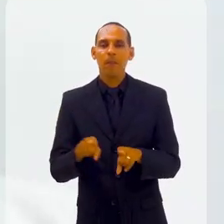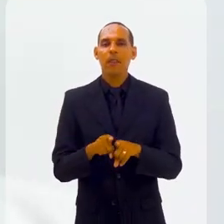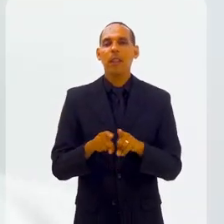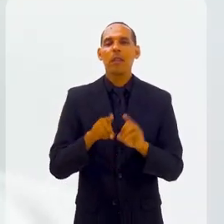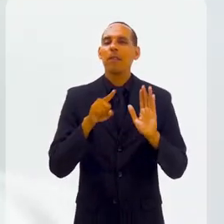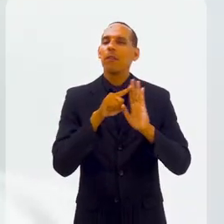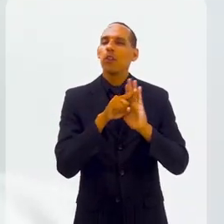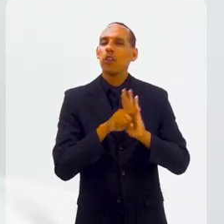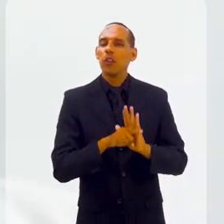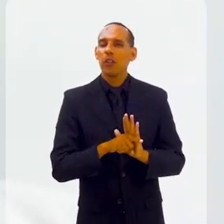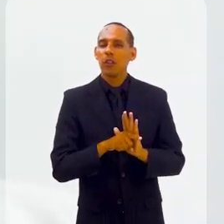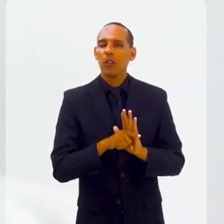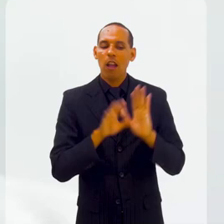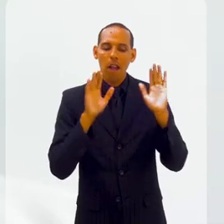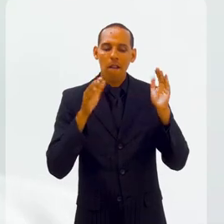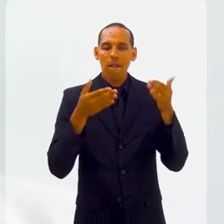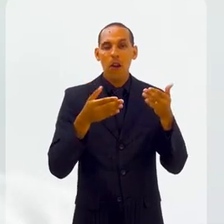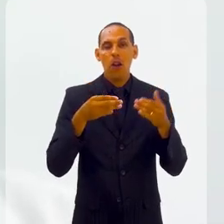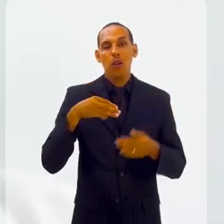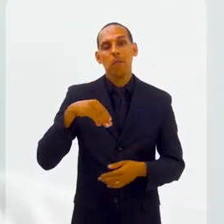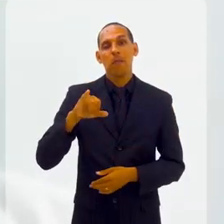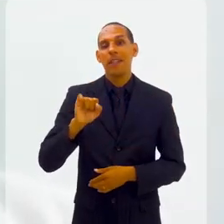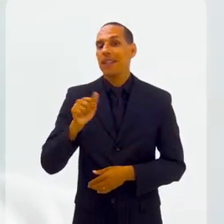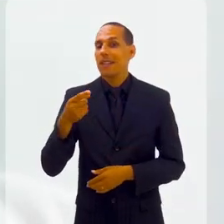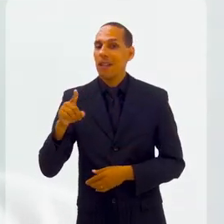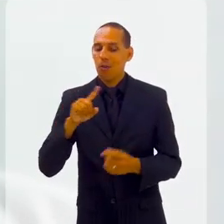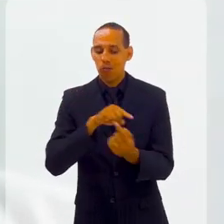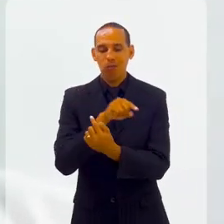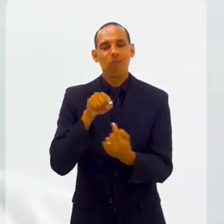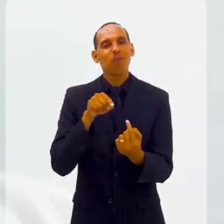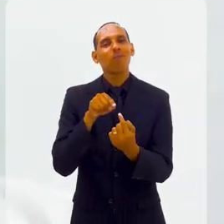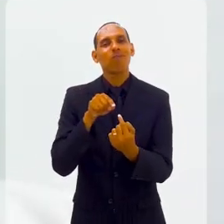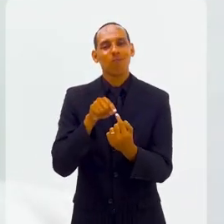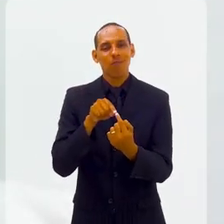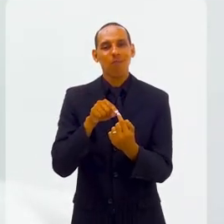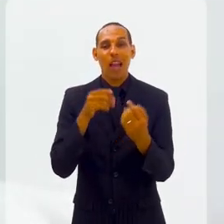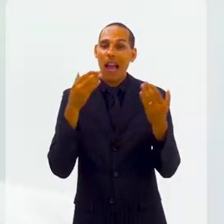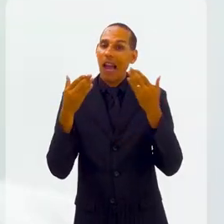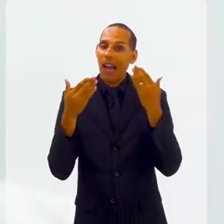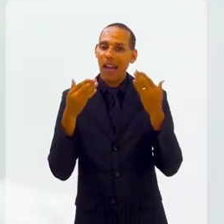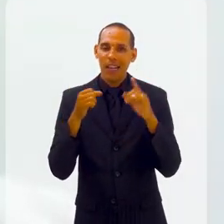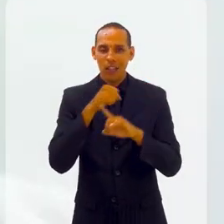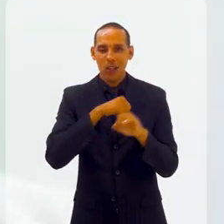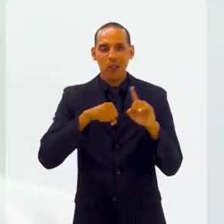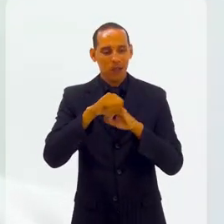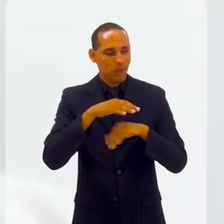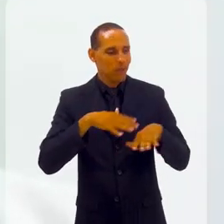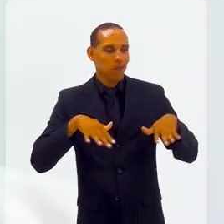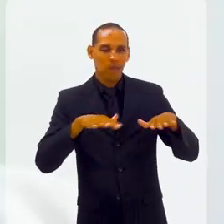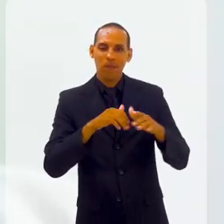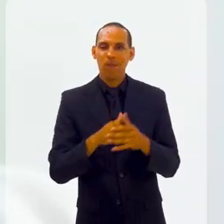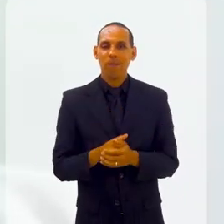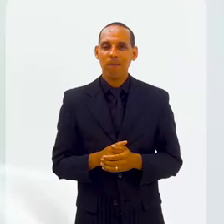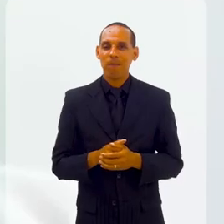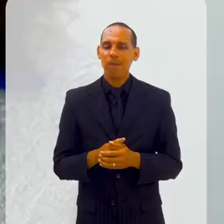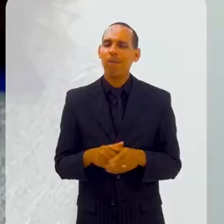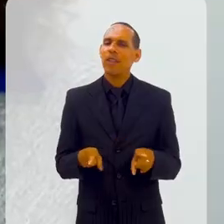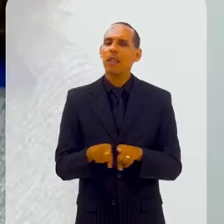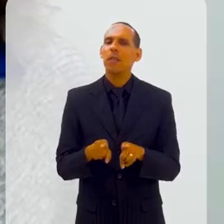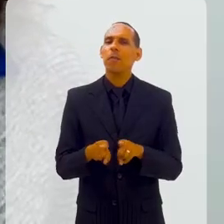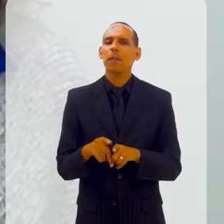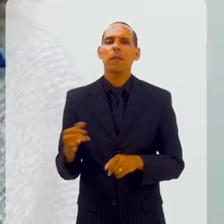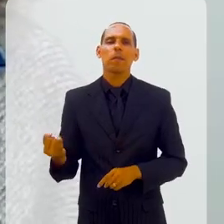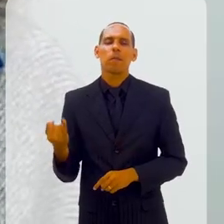com pesquisa é pesquisa orientada por missão né a gente tem a missão de atender a sociedade